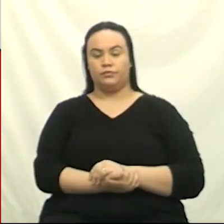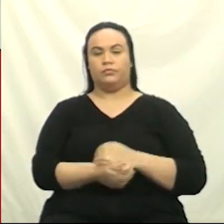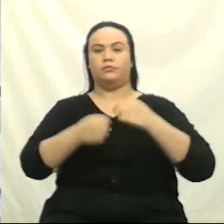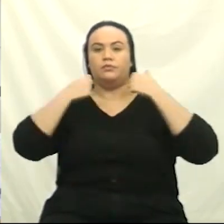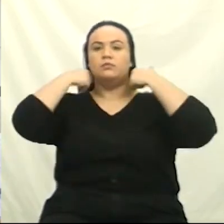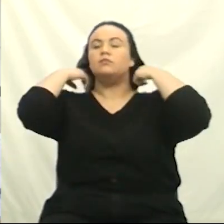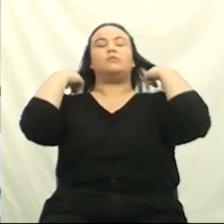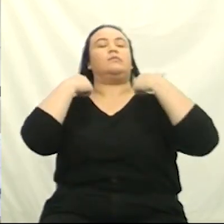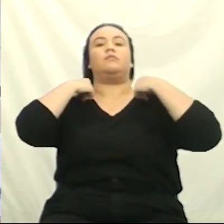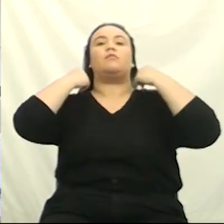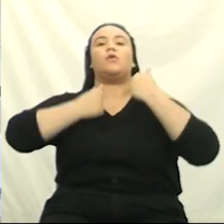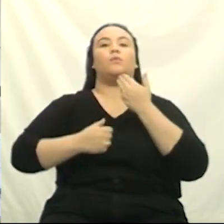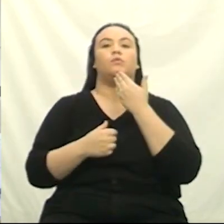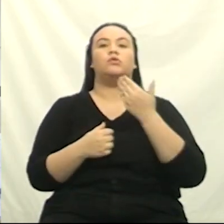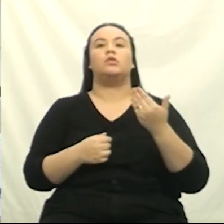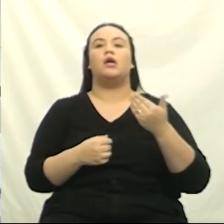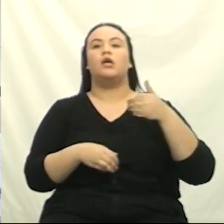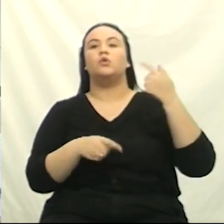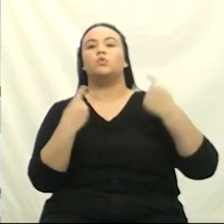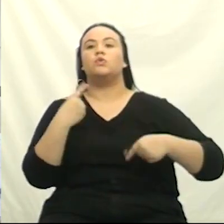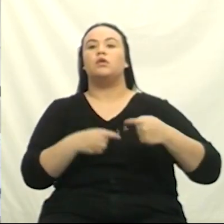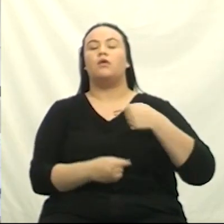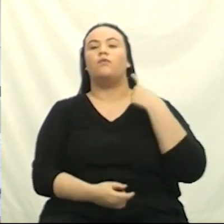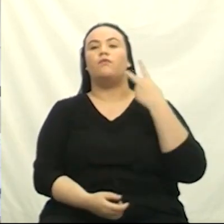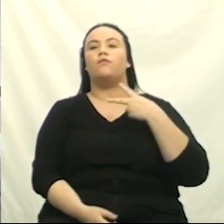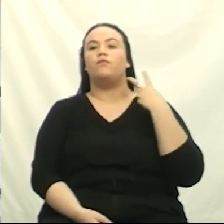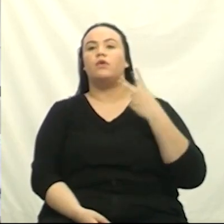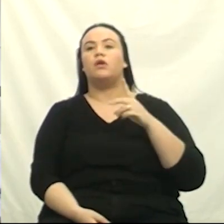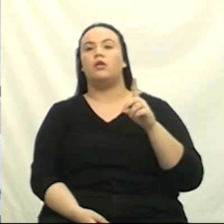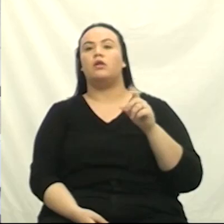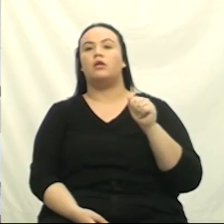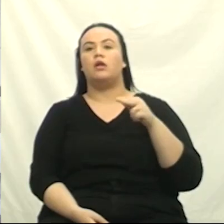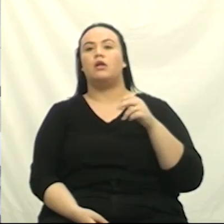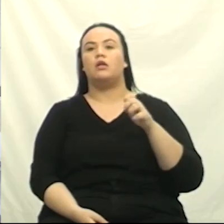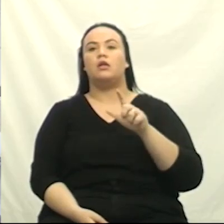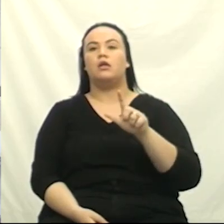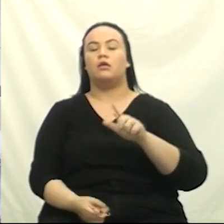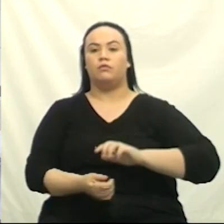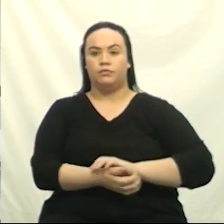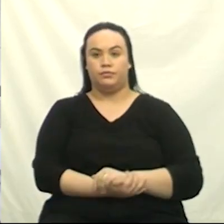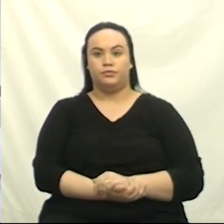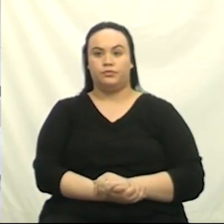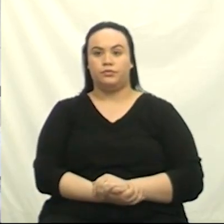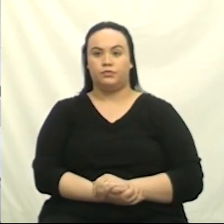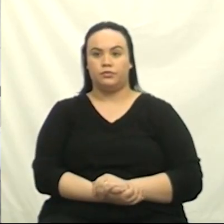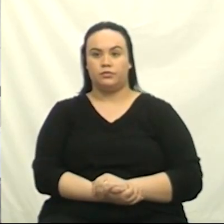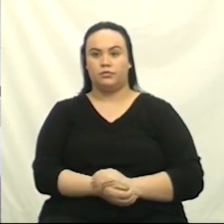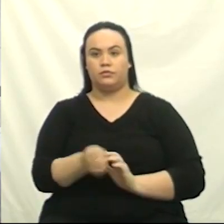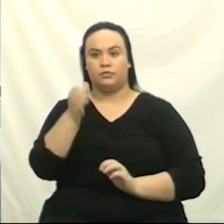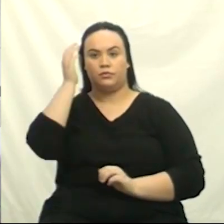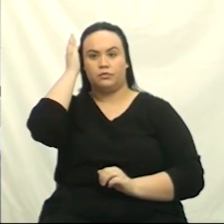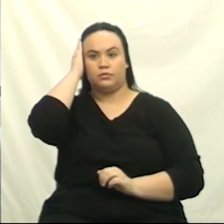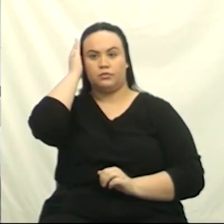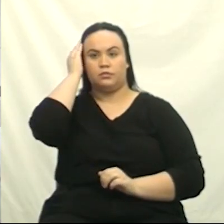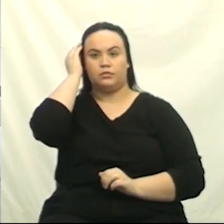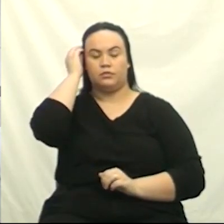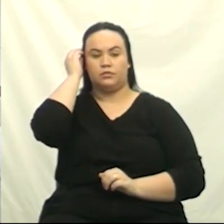O requerimento está em discussão com a palavra o autor do requerimento vereador Daniel Antunes